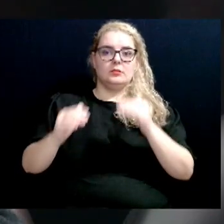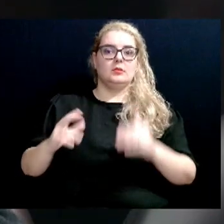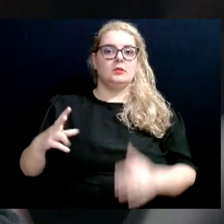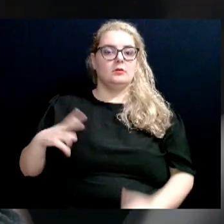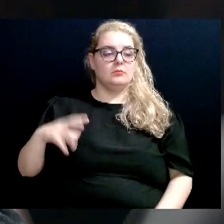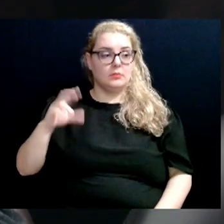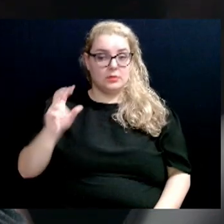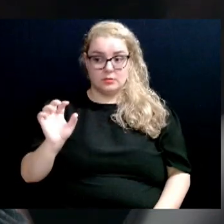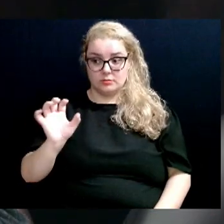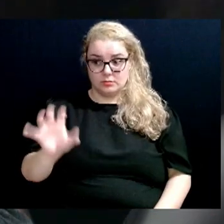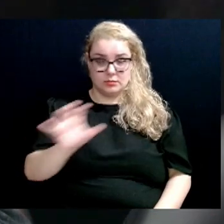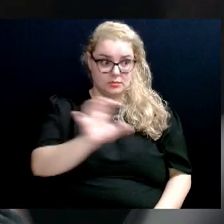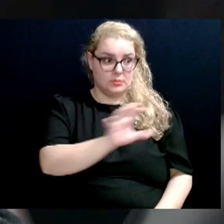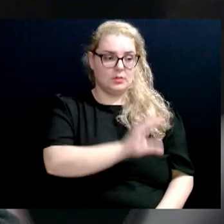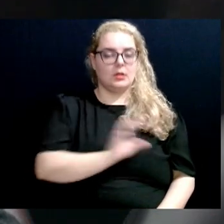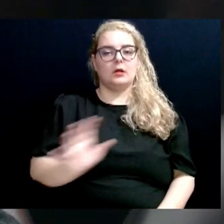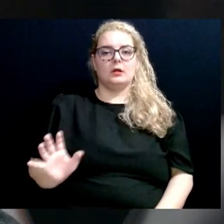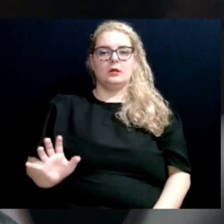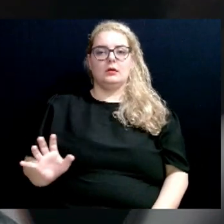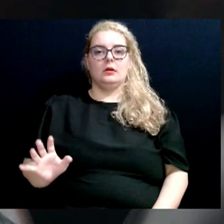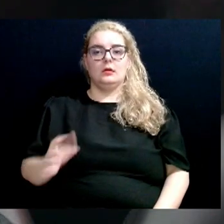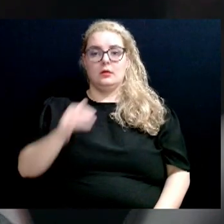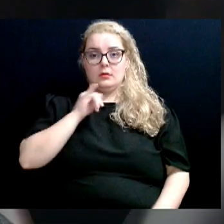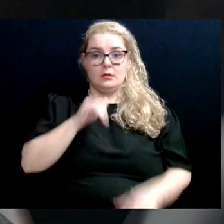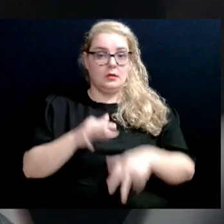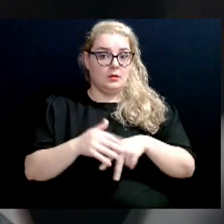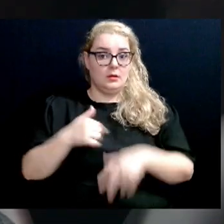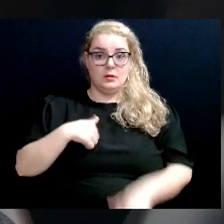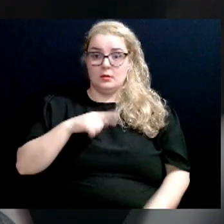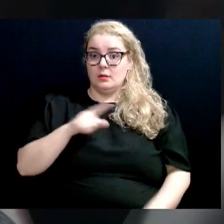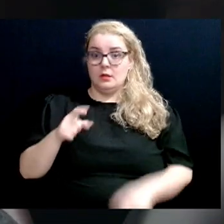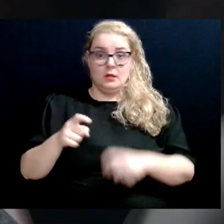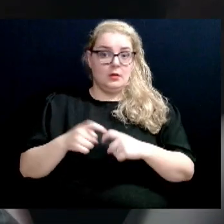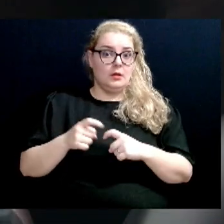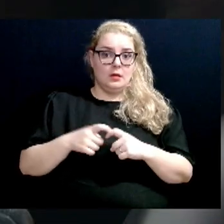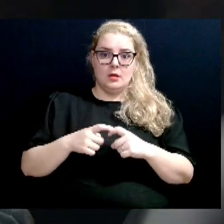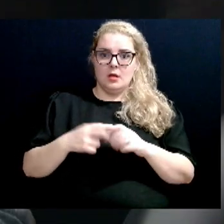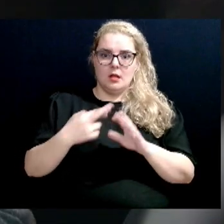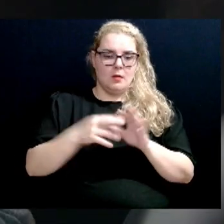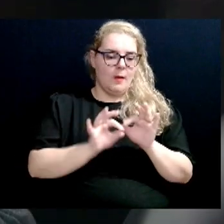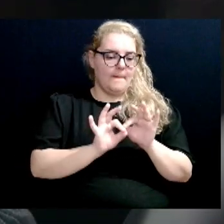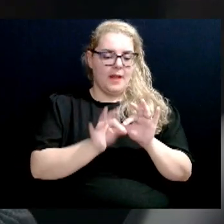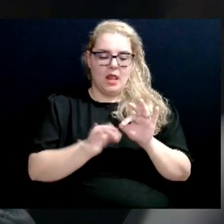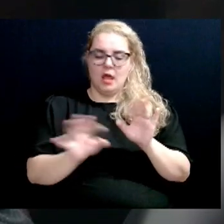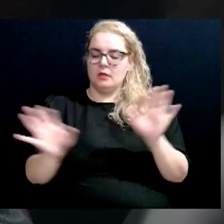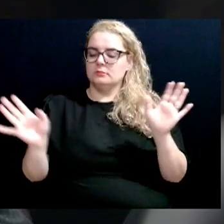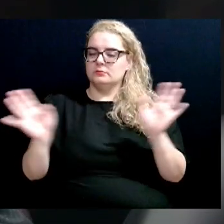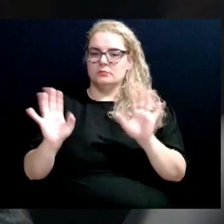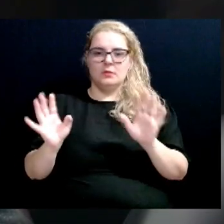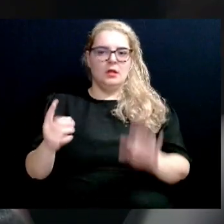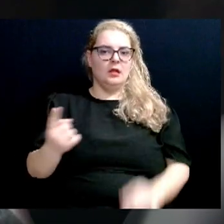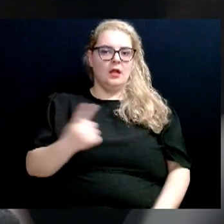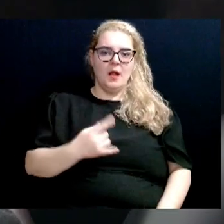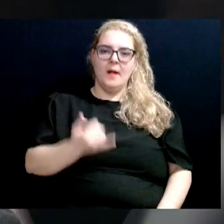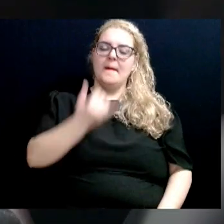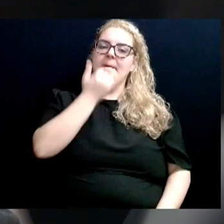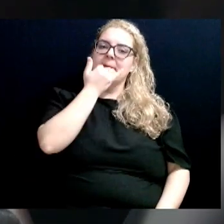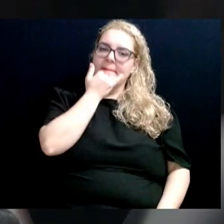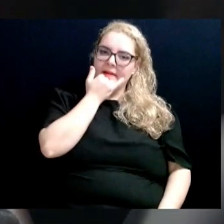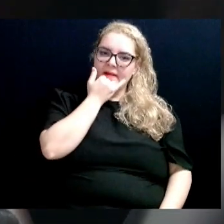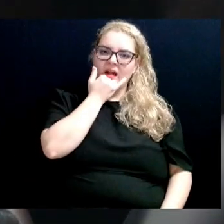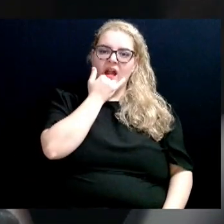falo assim para o paciente, olha, eu não sou um médico que você vai sair daqui com uma receita enorme. Se você veio procurando isso, me perdoe, eu vou fazer